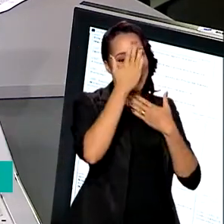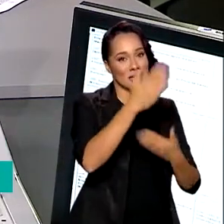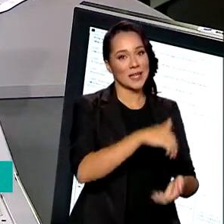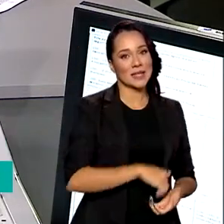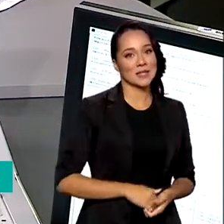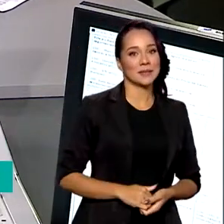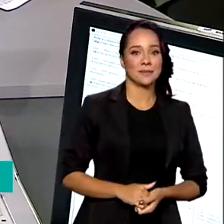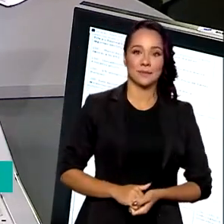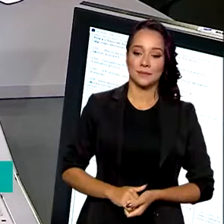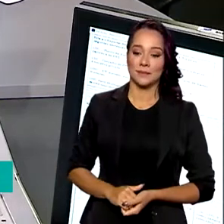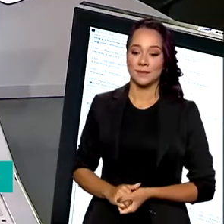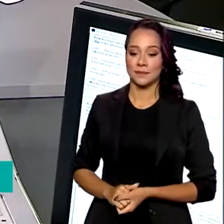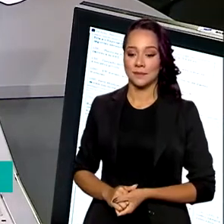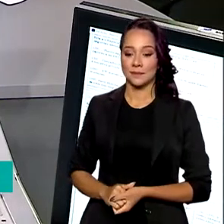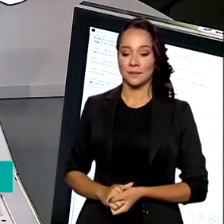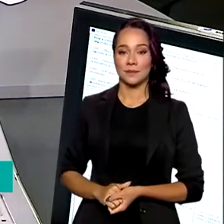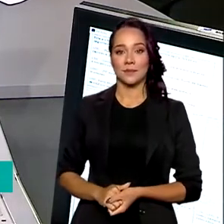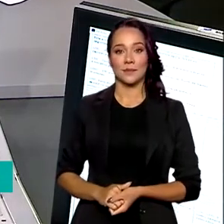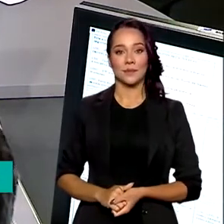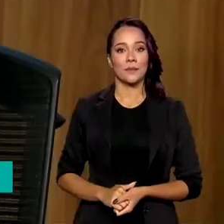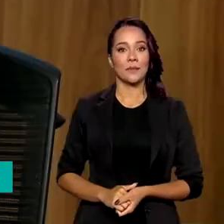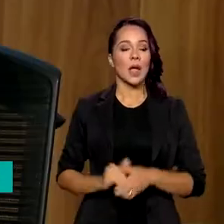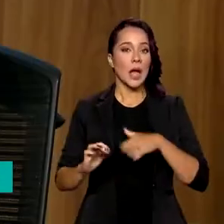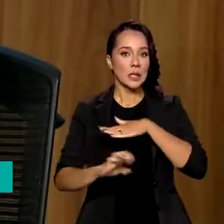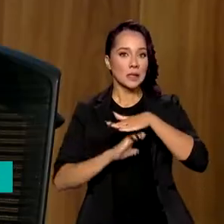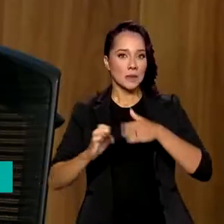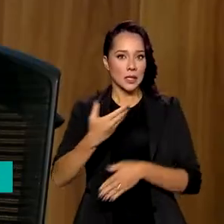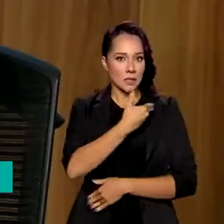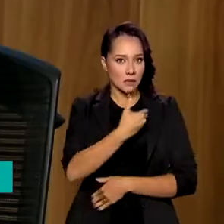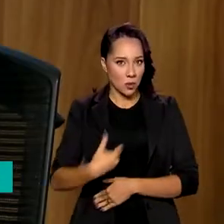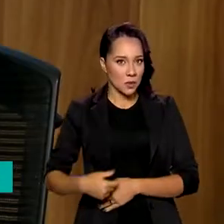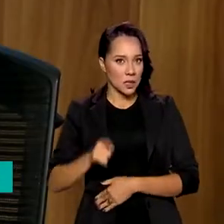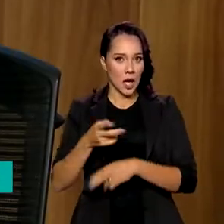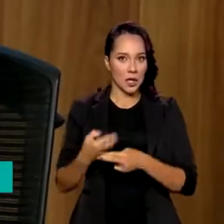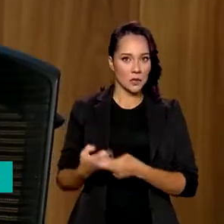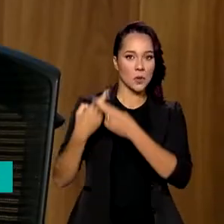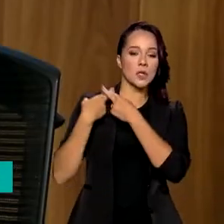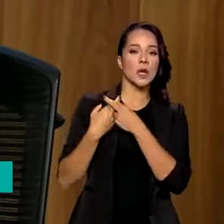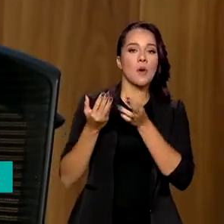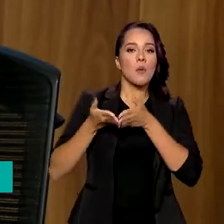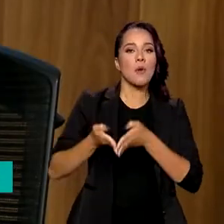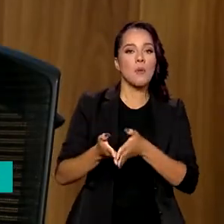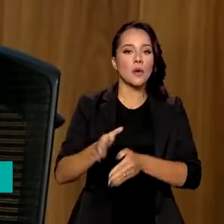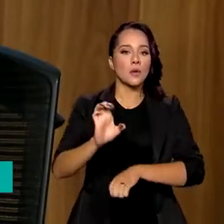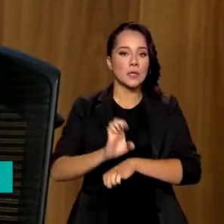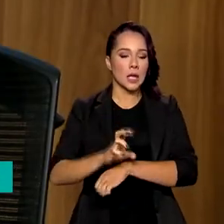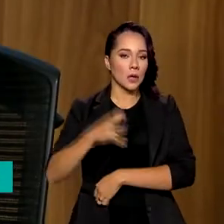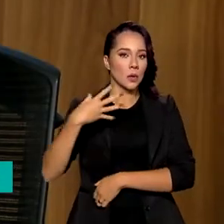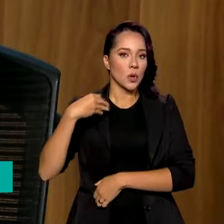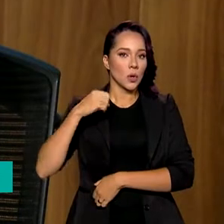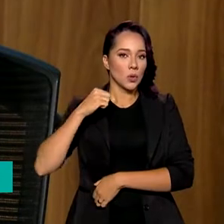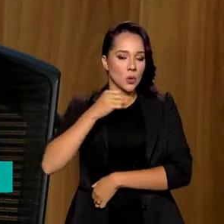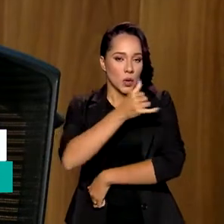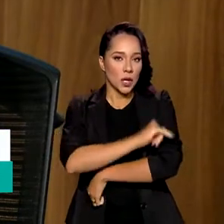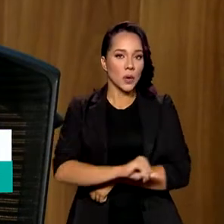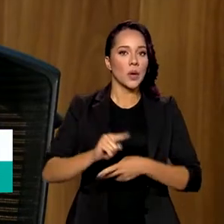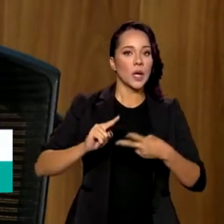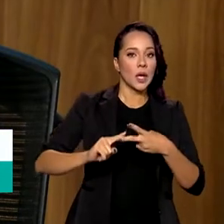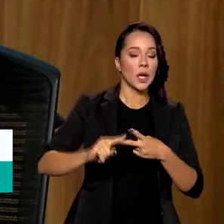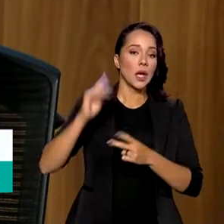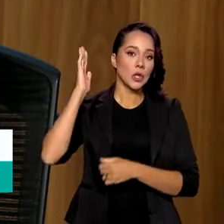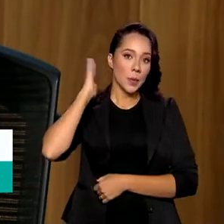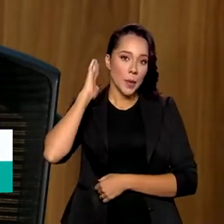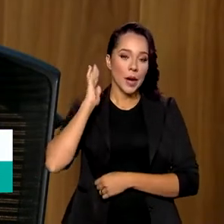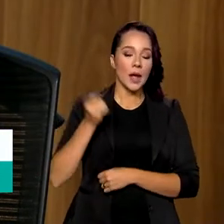Ana e e as empresas públicas responsáveis por portos do Rio de Janeiro e do Pará Entraram na fila